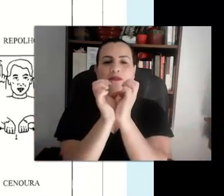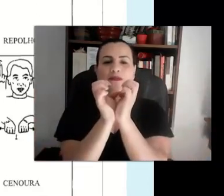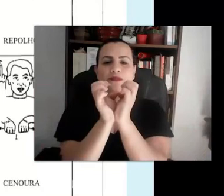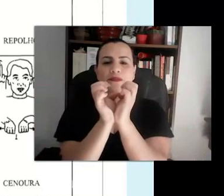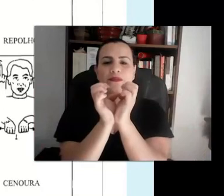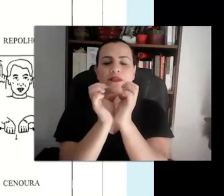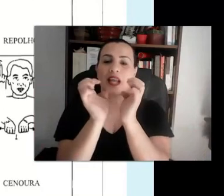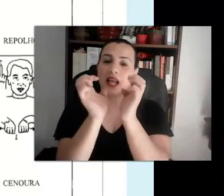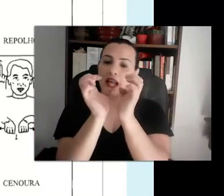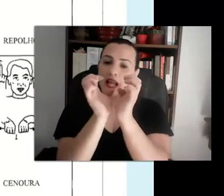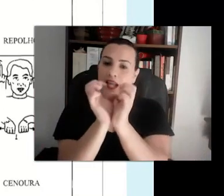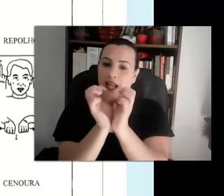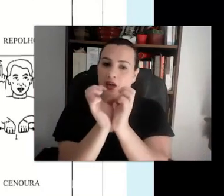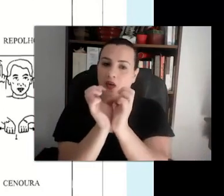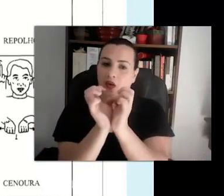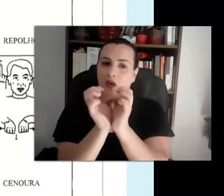Repolho,